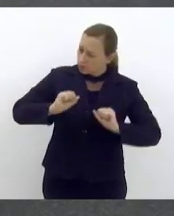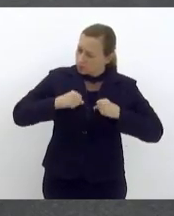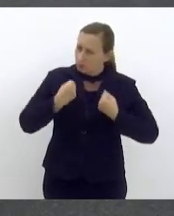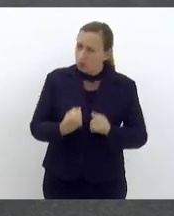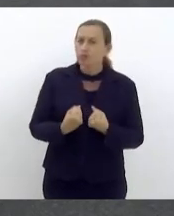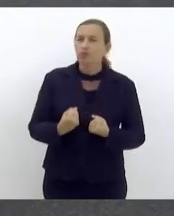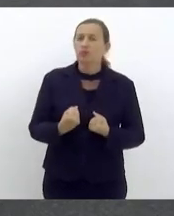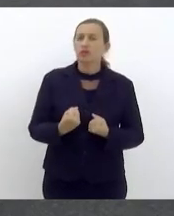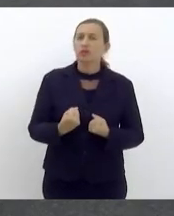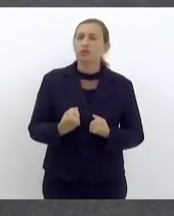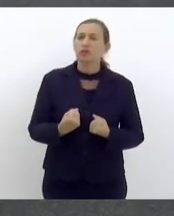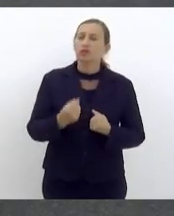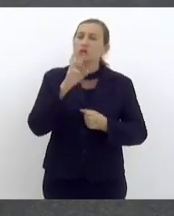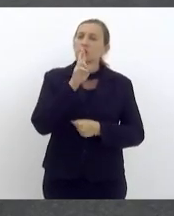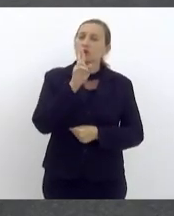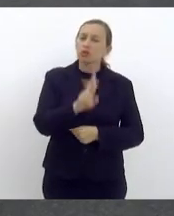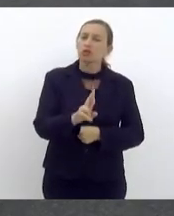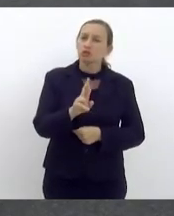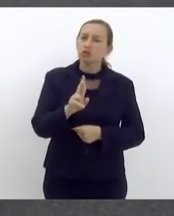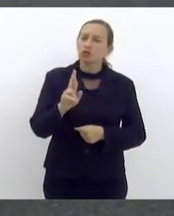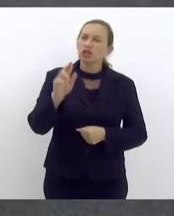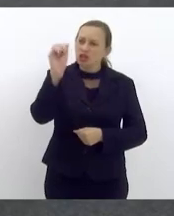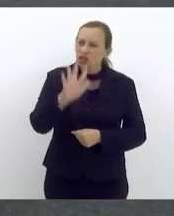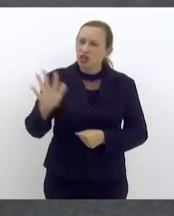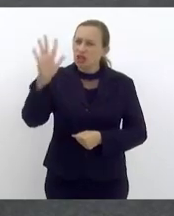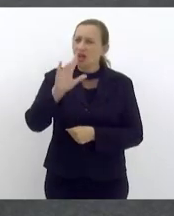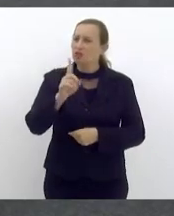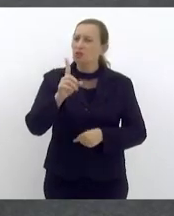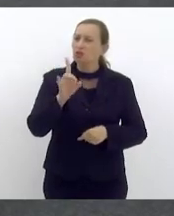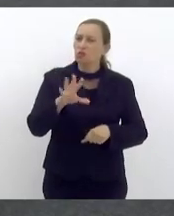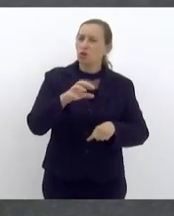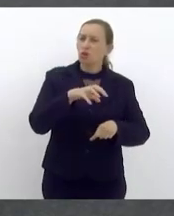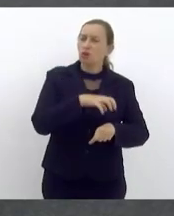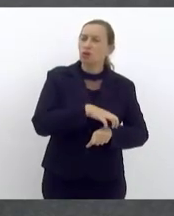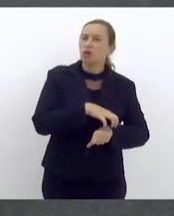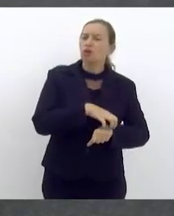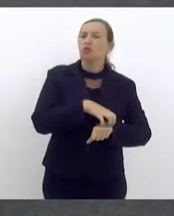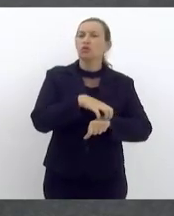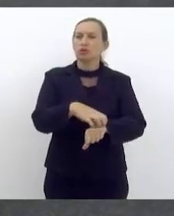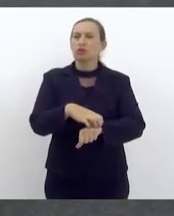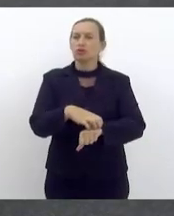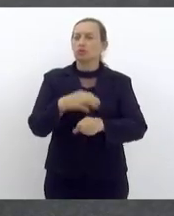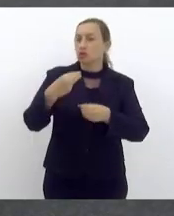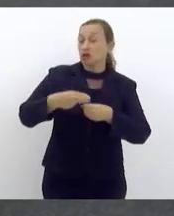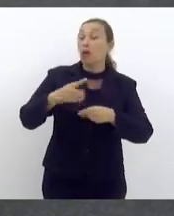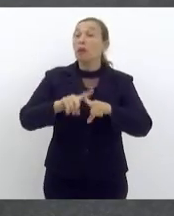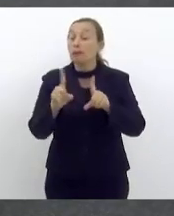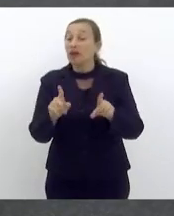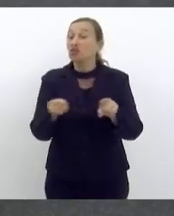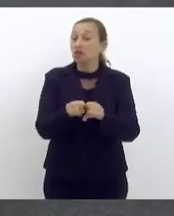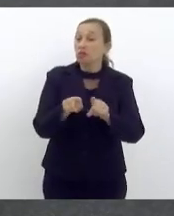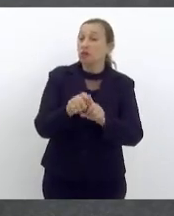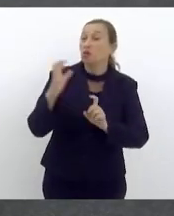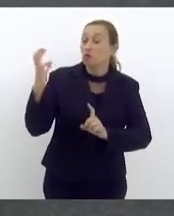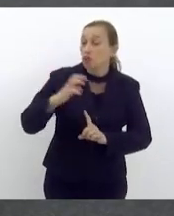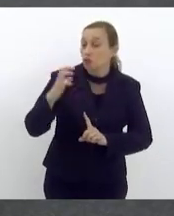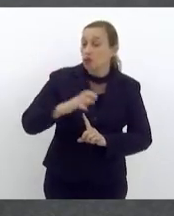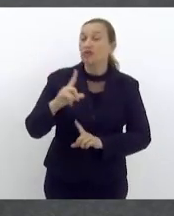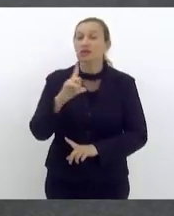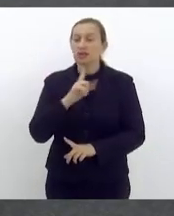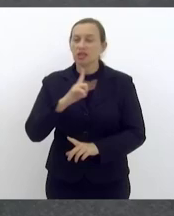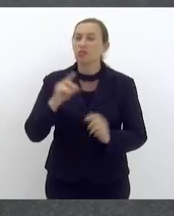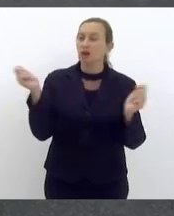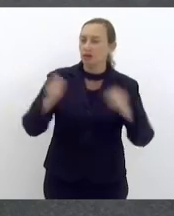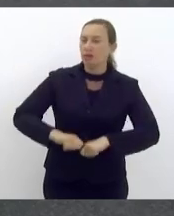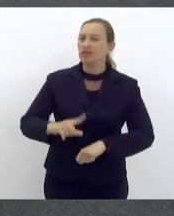para que a gente dê uma resposta Global não apenas do transporte intermunicipal que é de nossossada mas com a influência que nós temos e com a capacidade